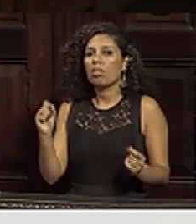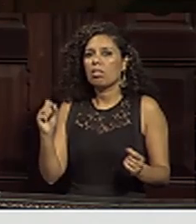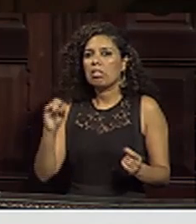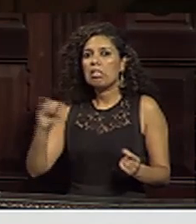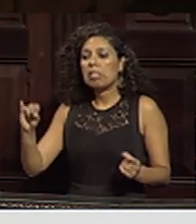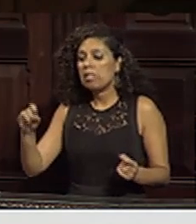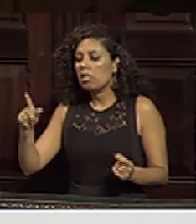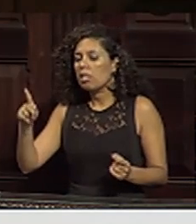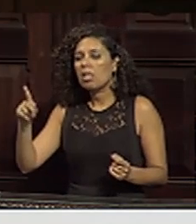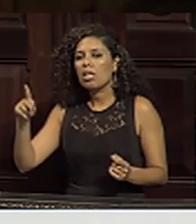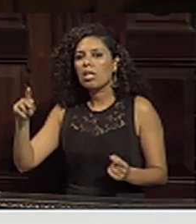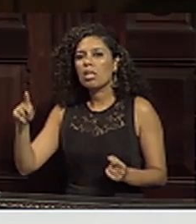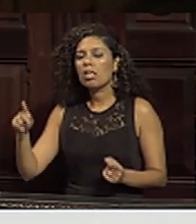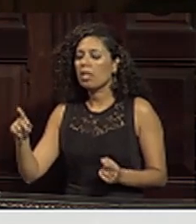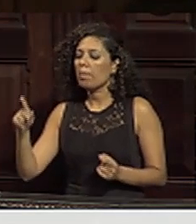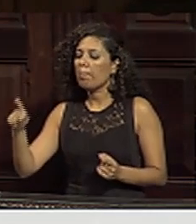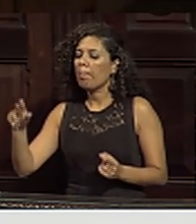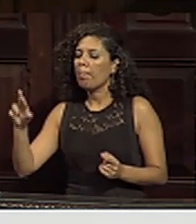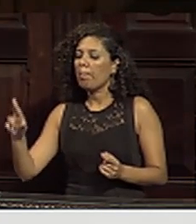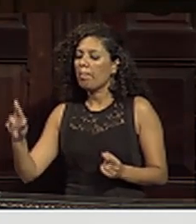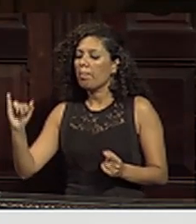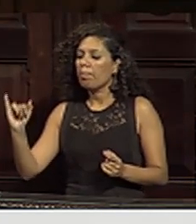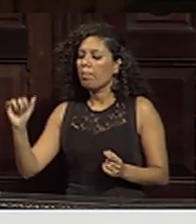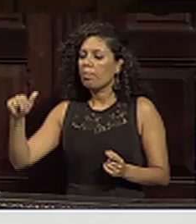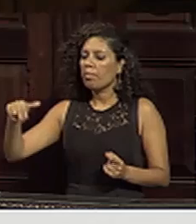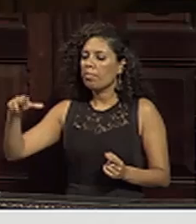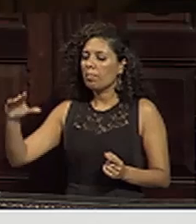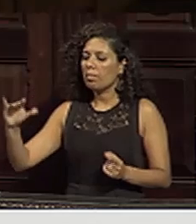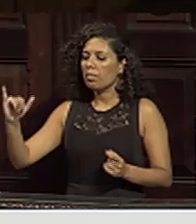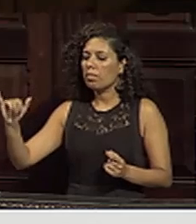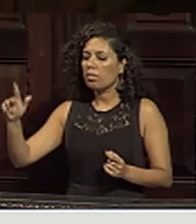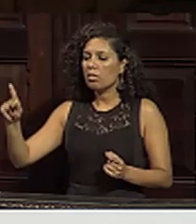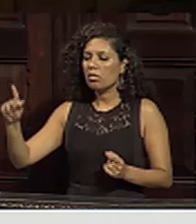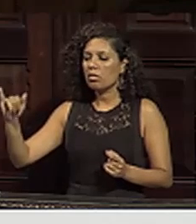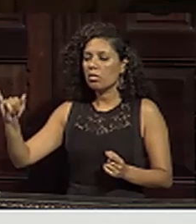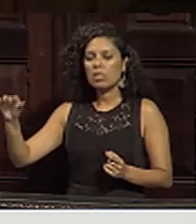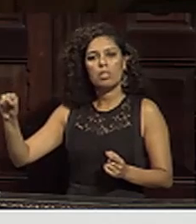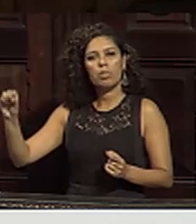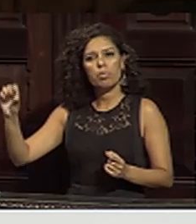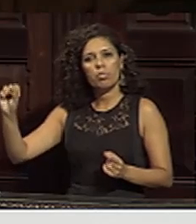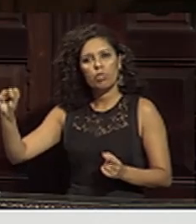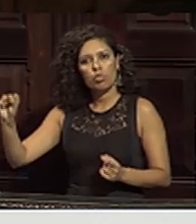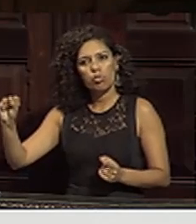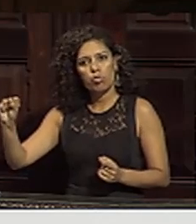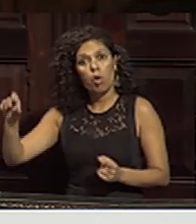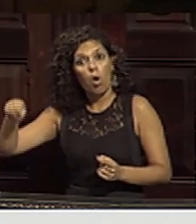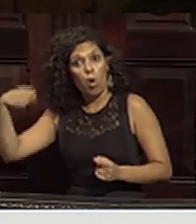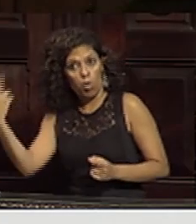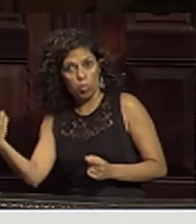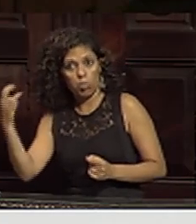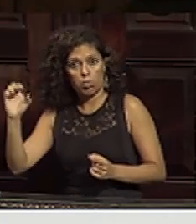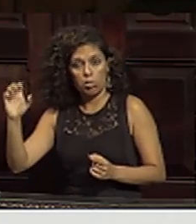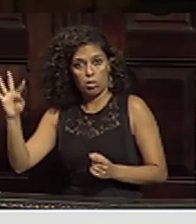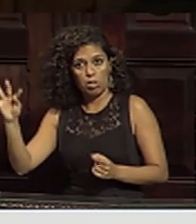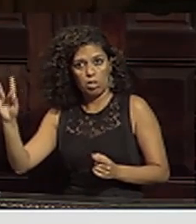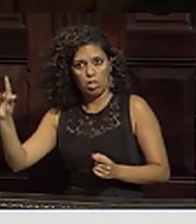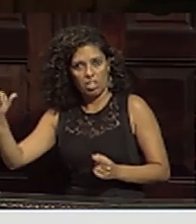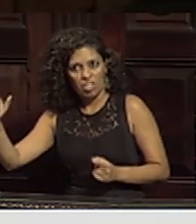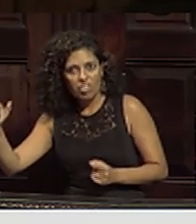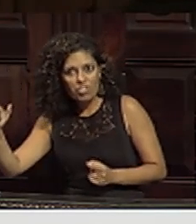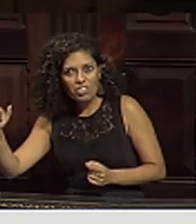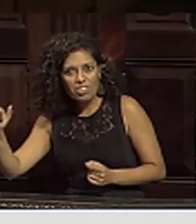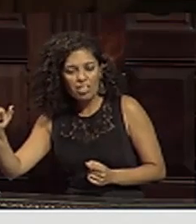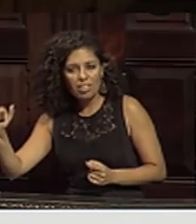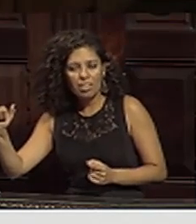lei são princípios éticos ou são princípios morais.